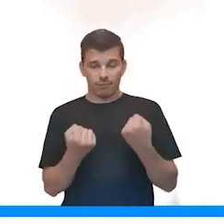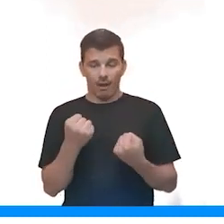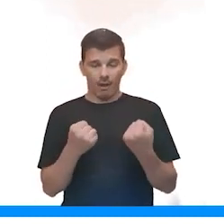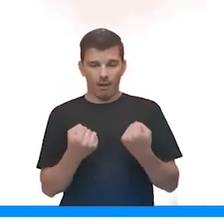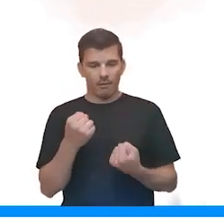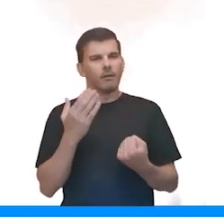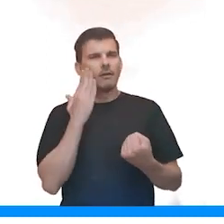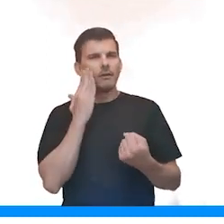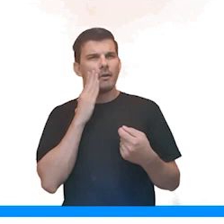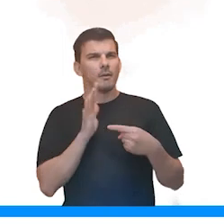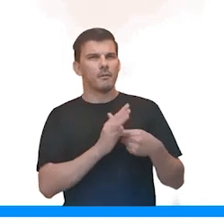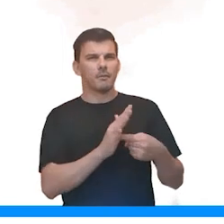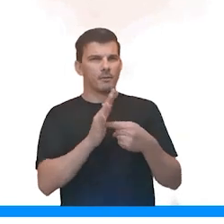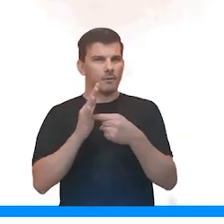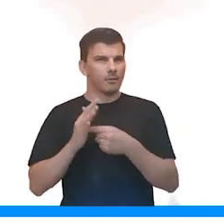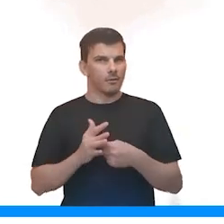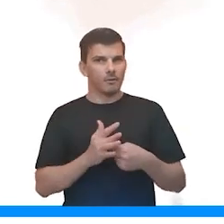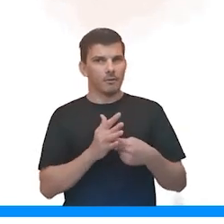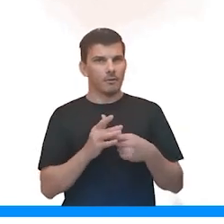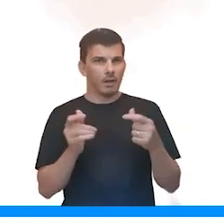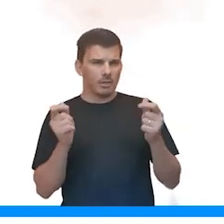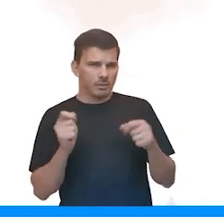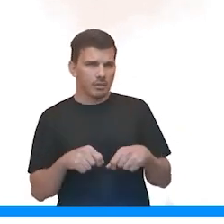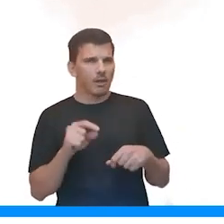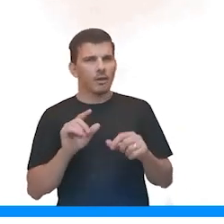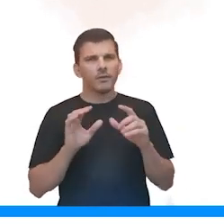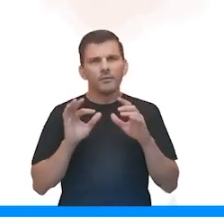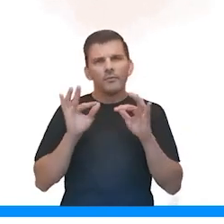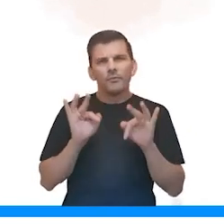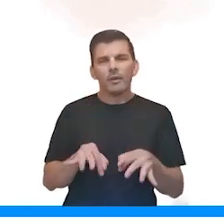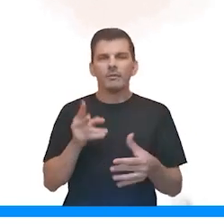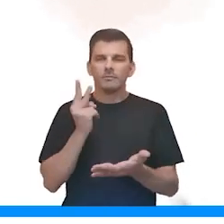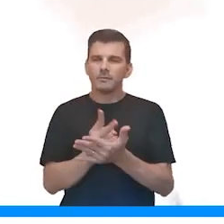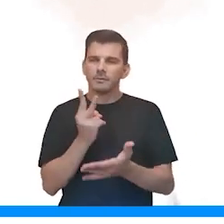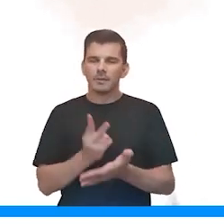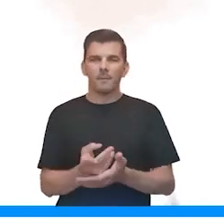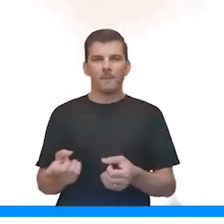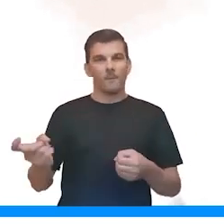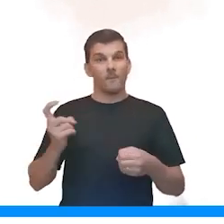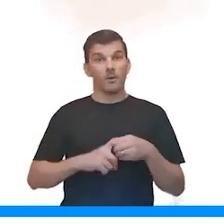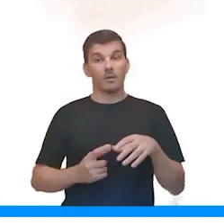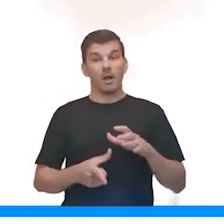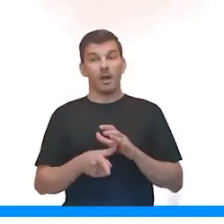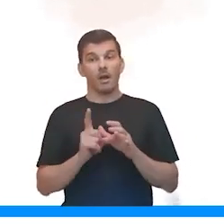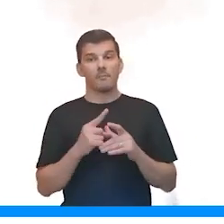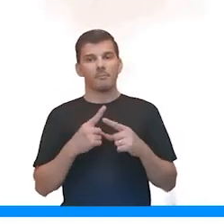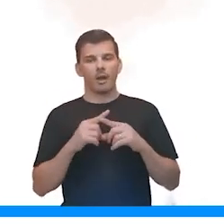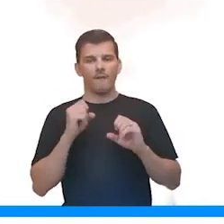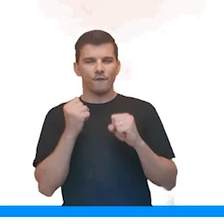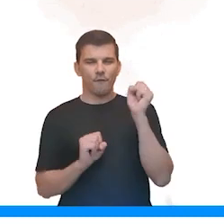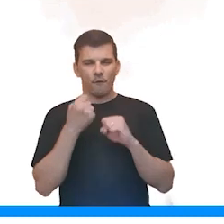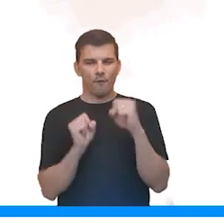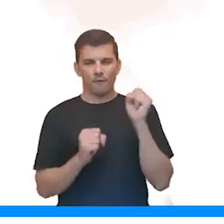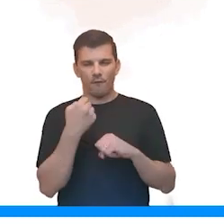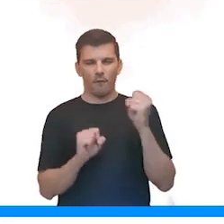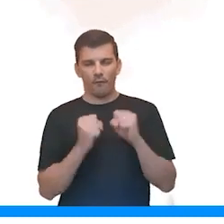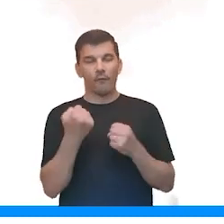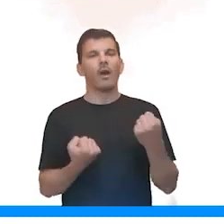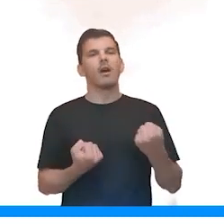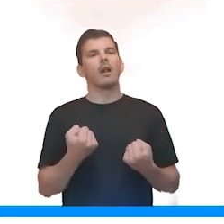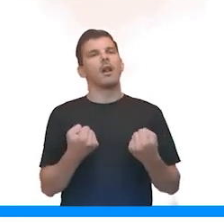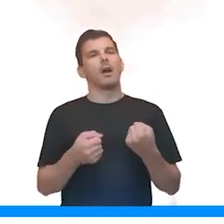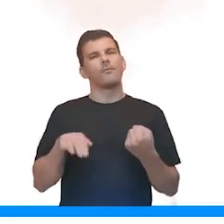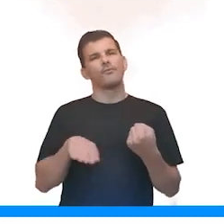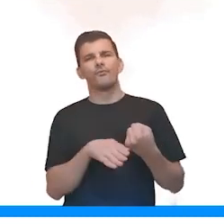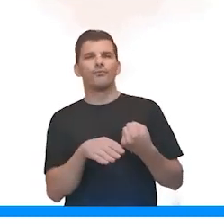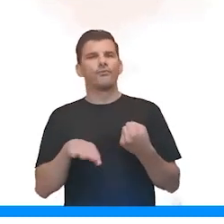são os motores dos carros. Os motores dos carros, eles passam por transformações e no fim ele sempre volta para a condição que ele tinha antes para ficar